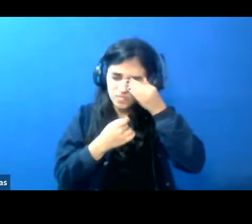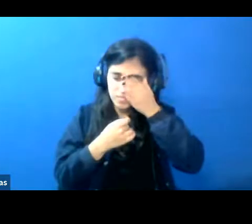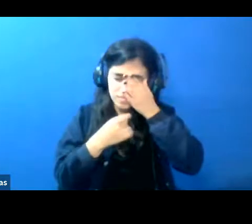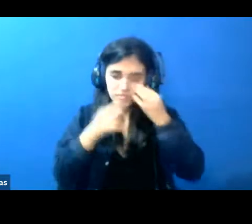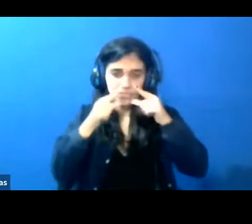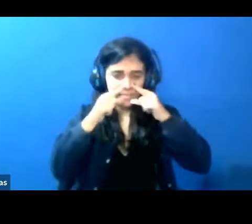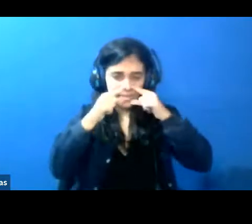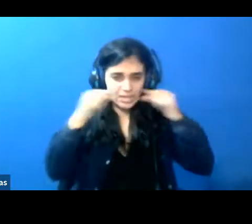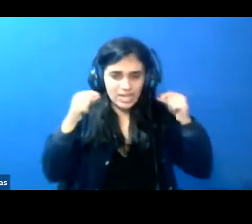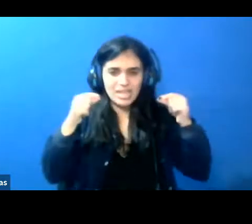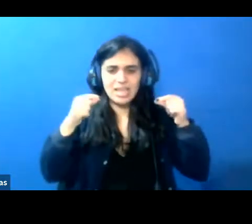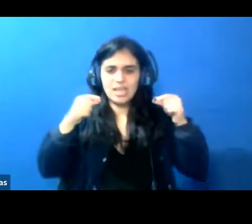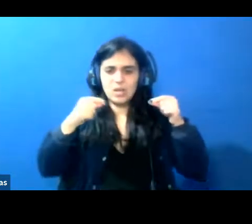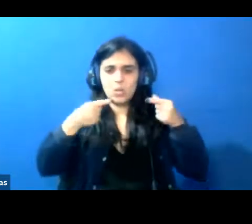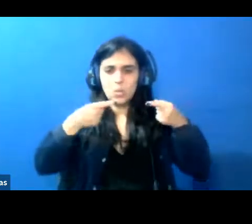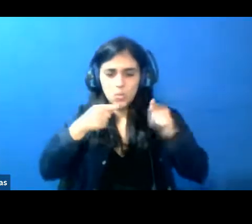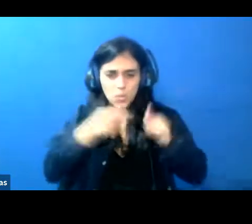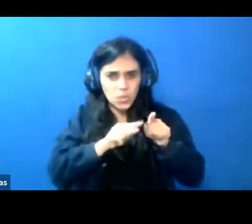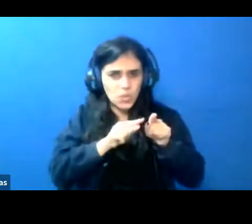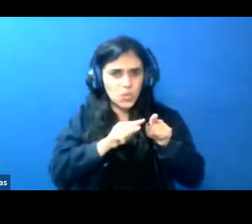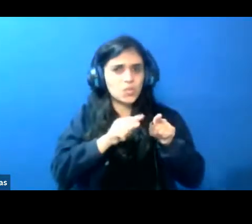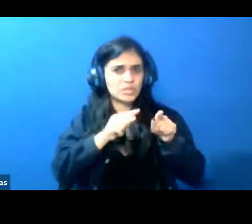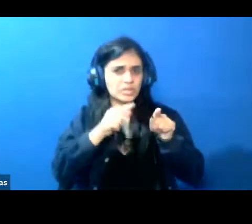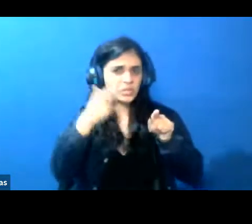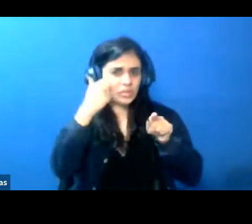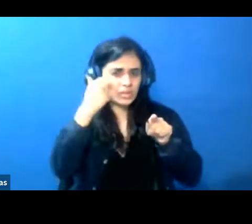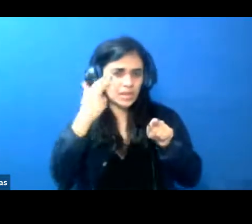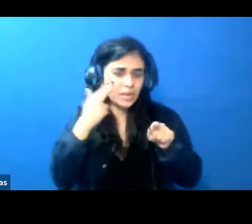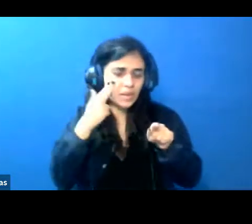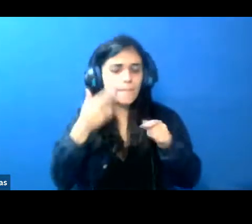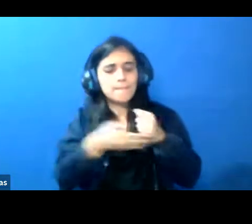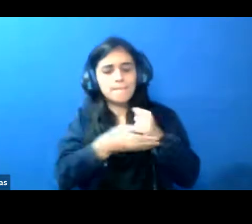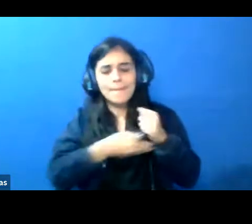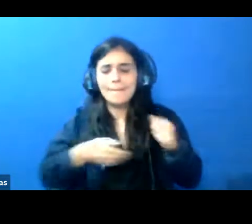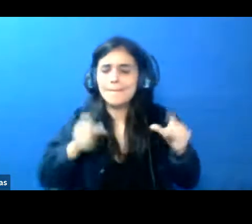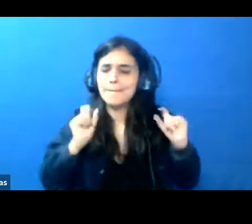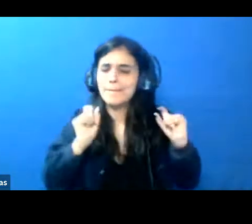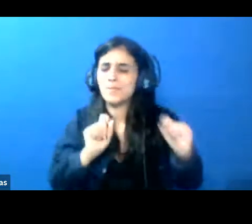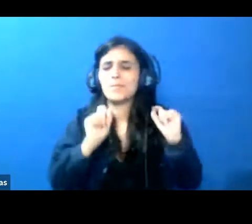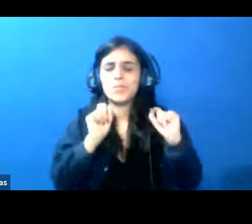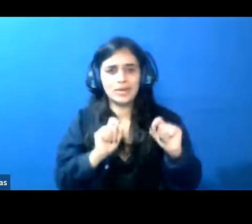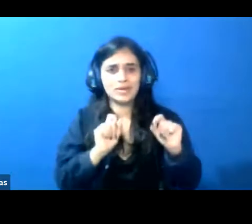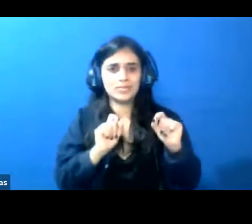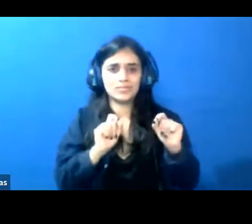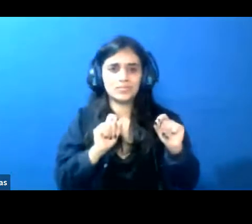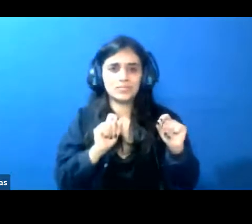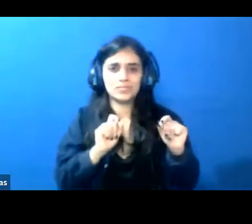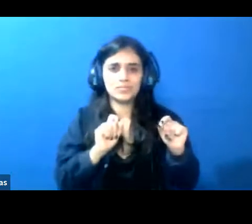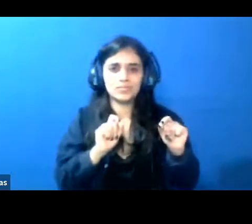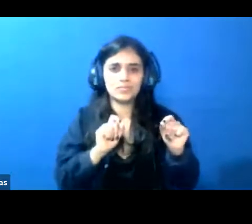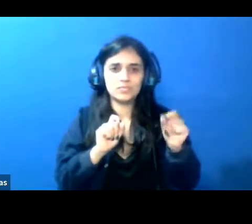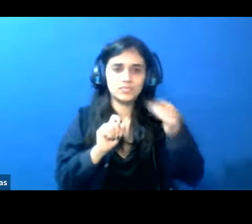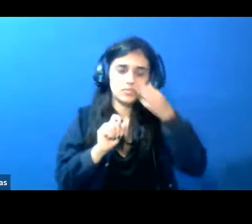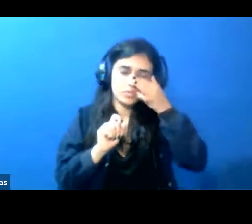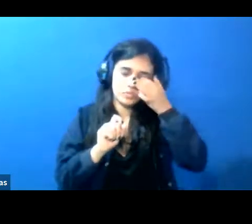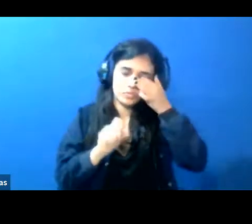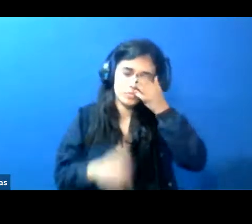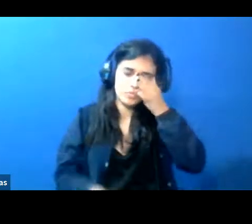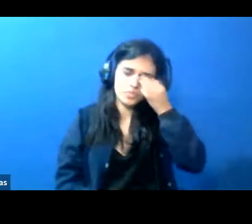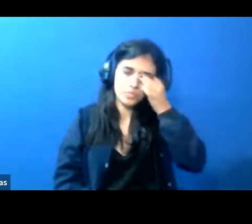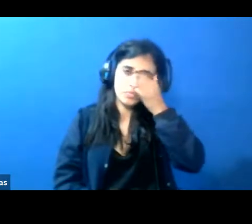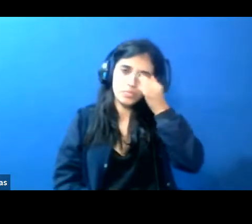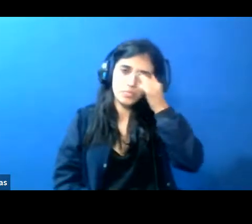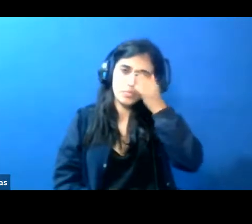racista, que tem como prioridade e que traz, naquele primeiro contexto aí, estou